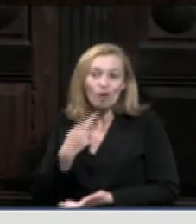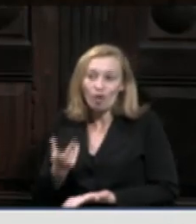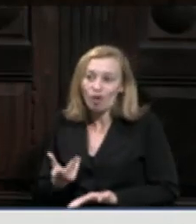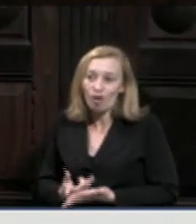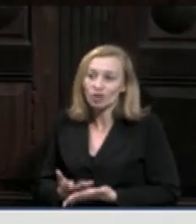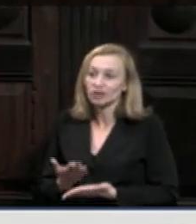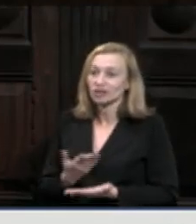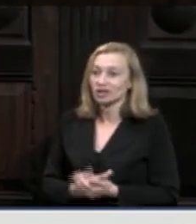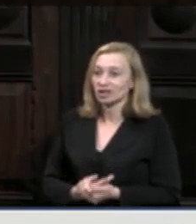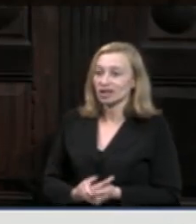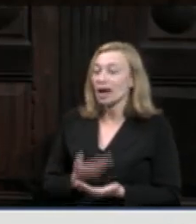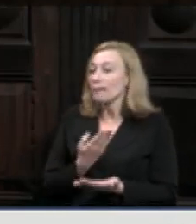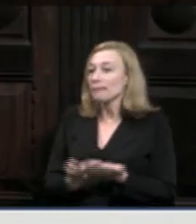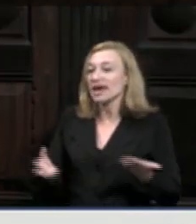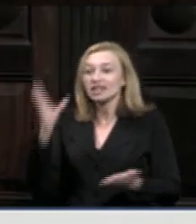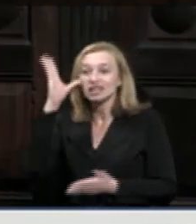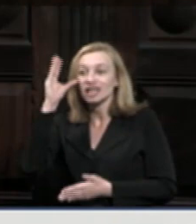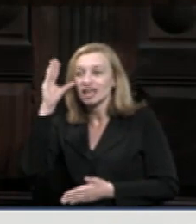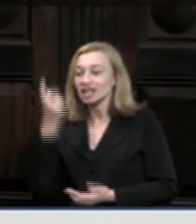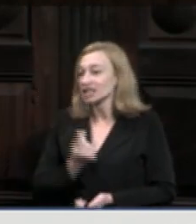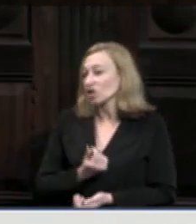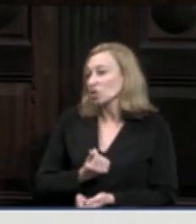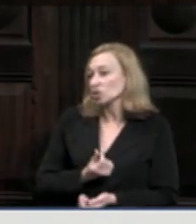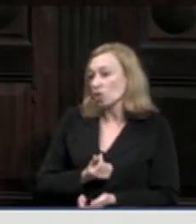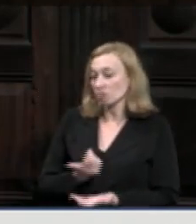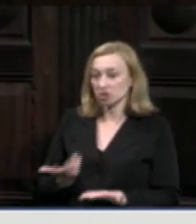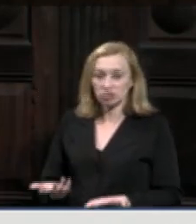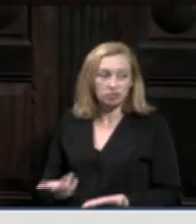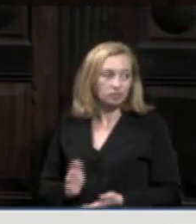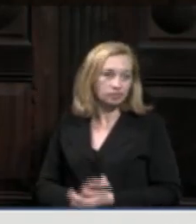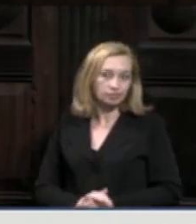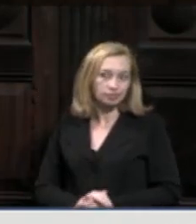fere interesses econômicos defendidos aqui nesta casa.